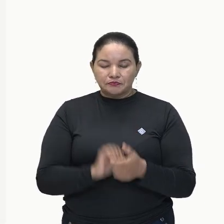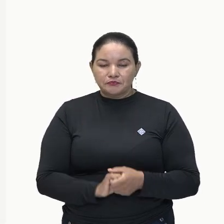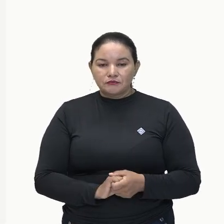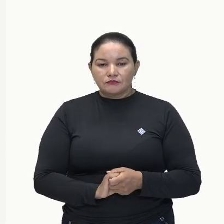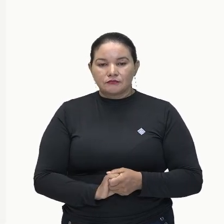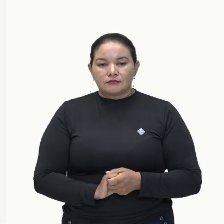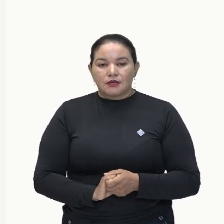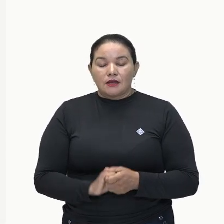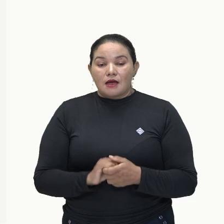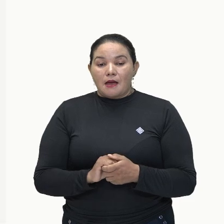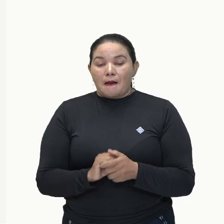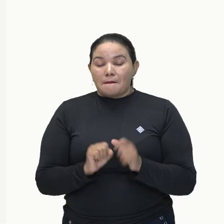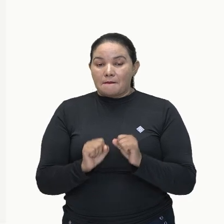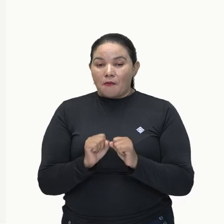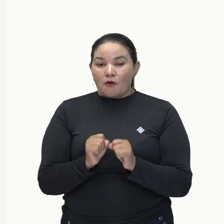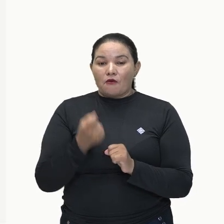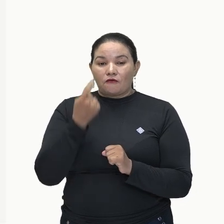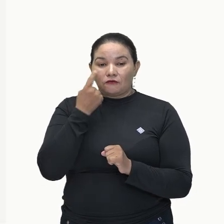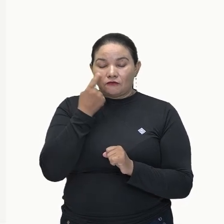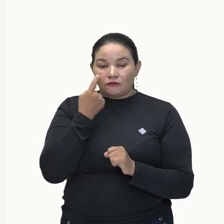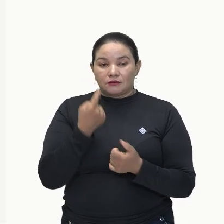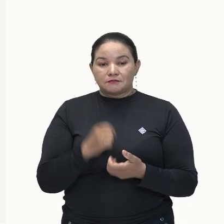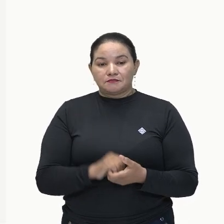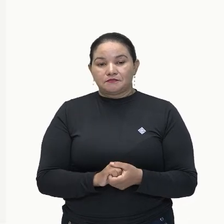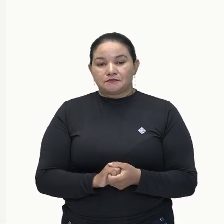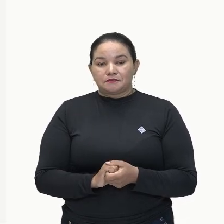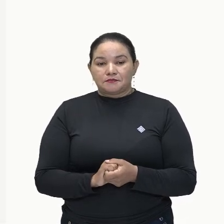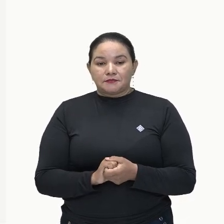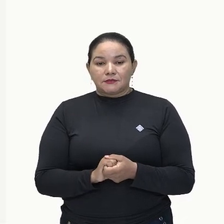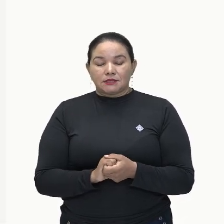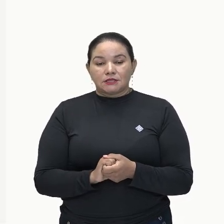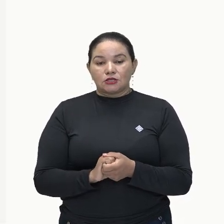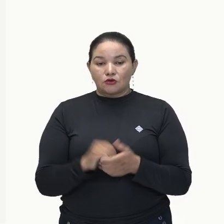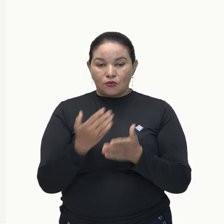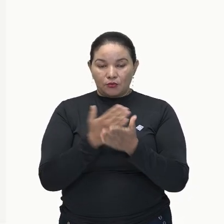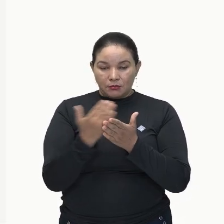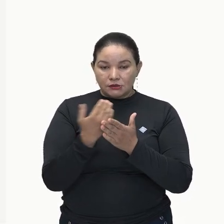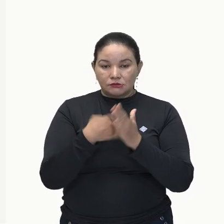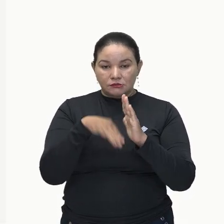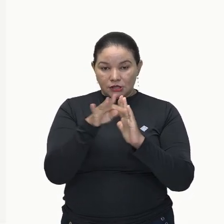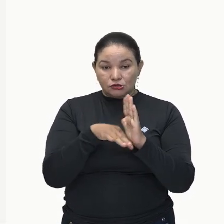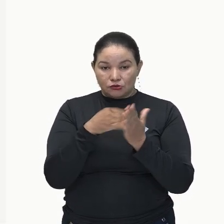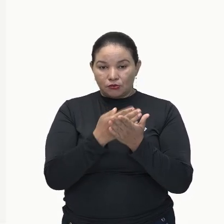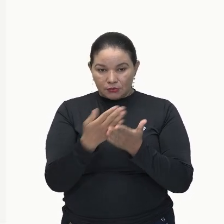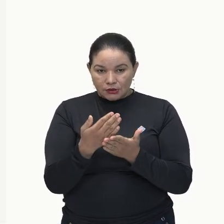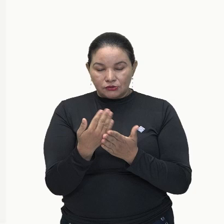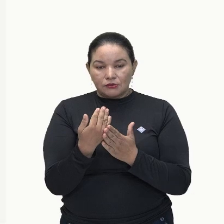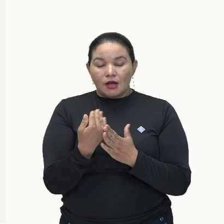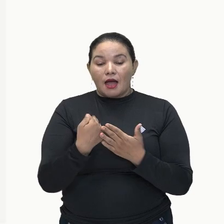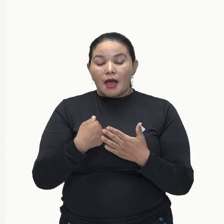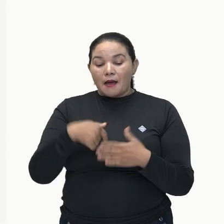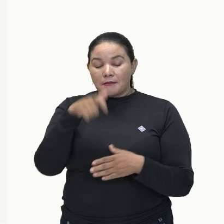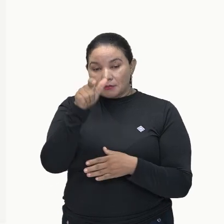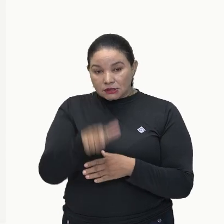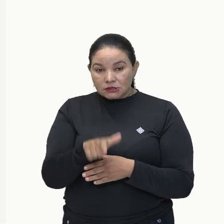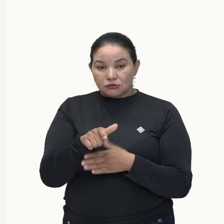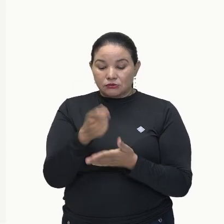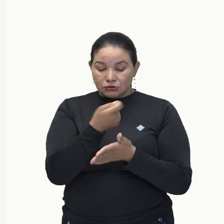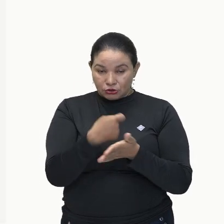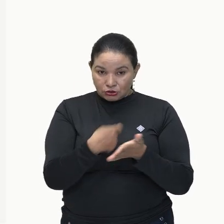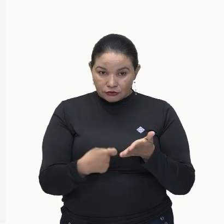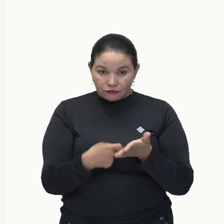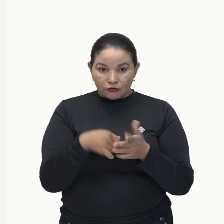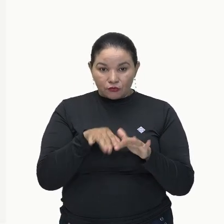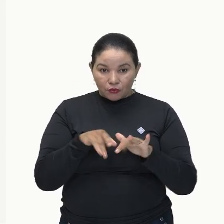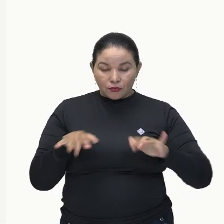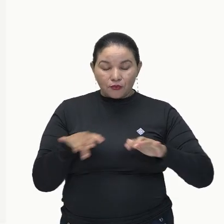podemos observar? No texto, no início, tem o nome do repórter, da pessoa que escreveu, não